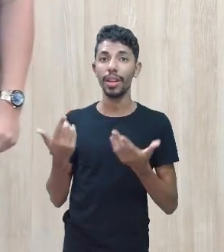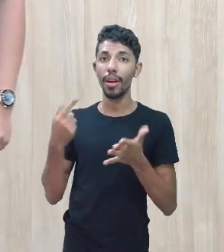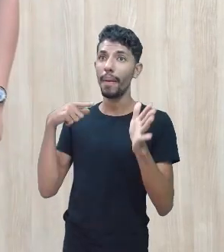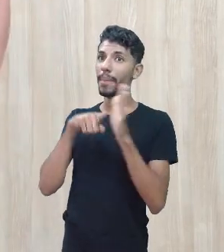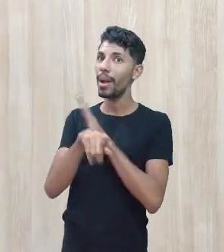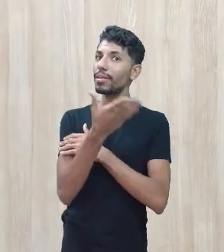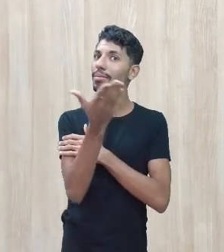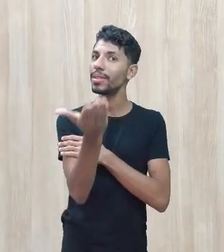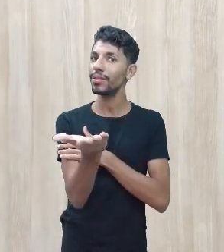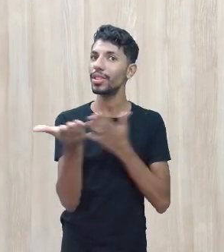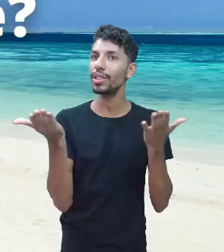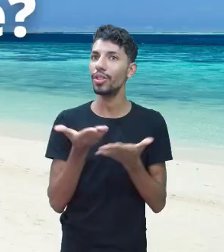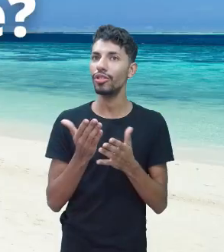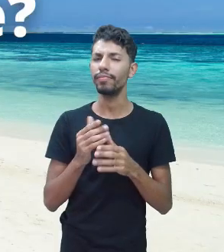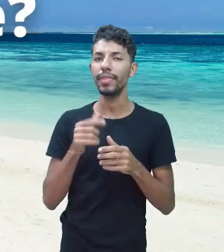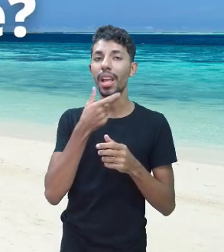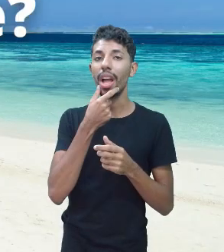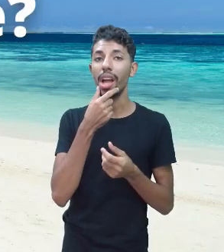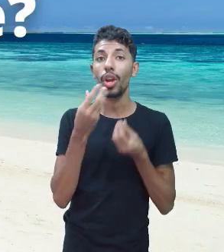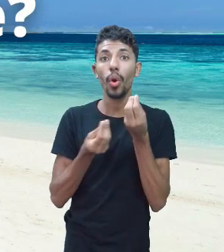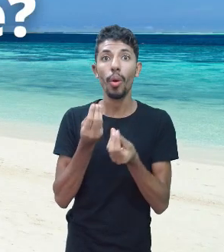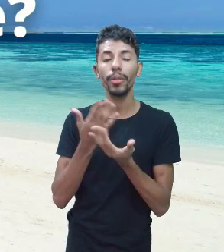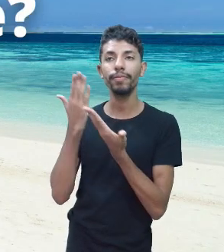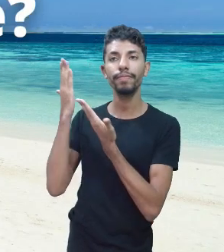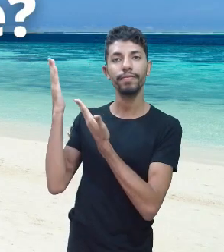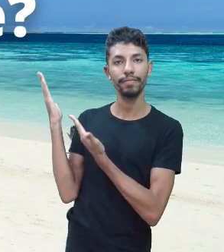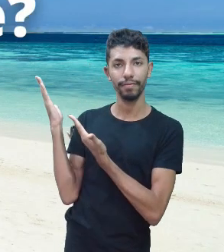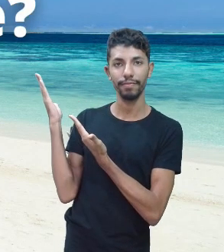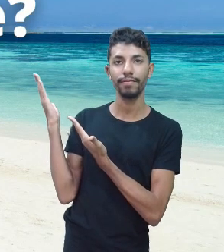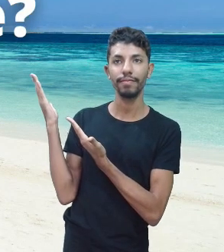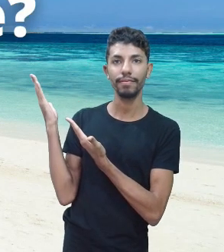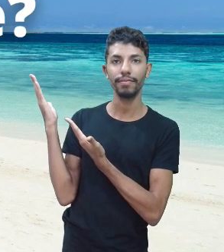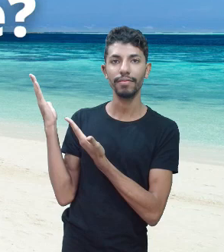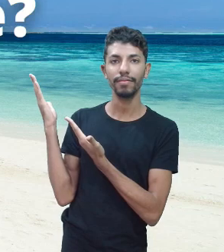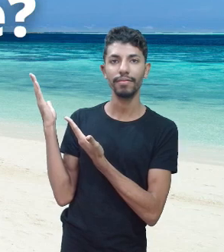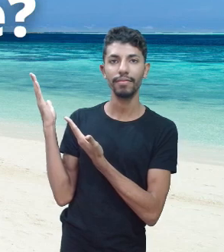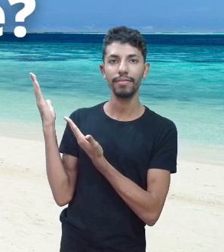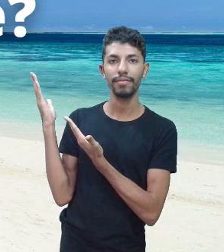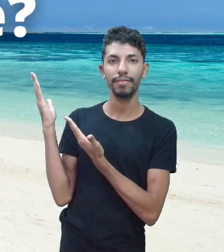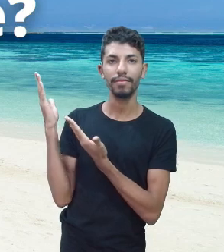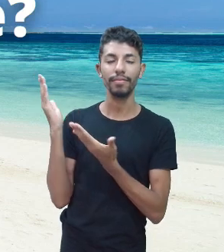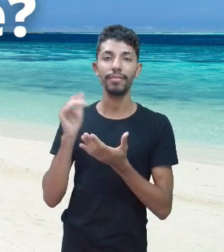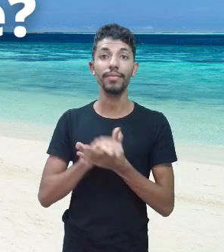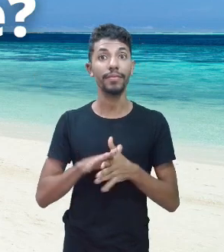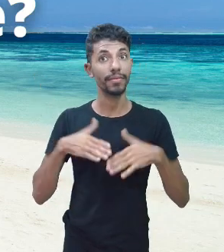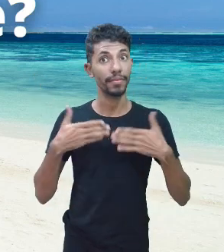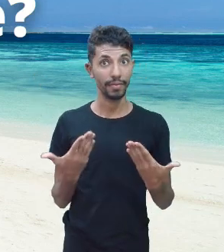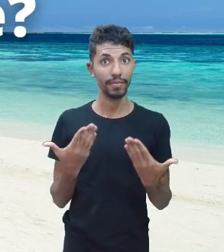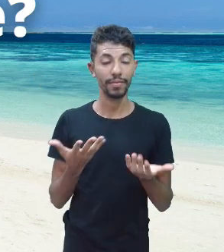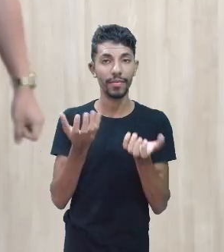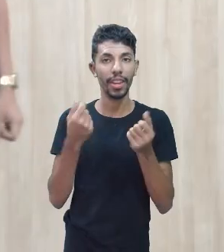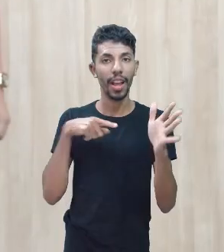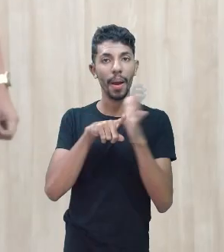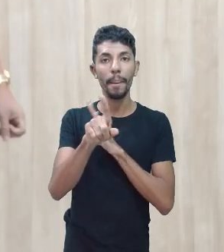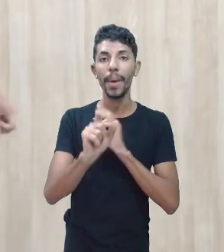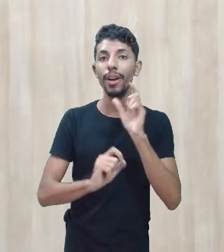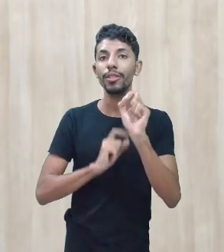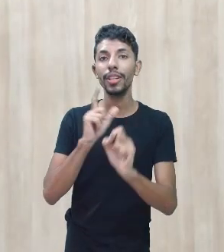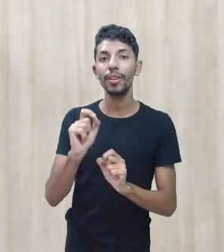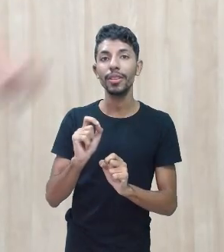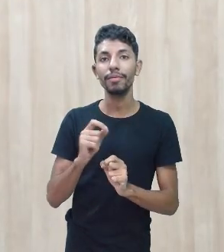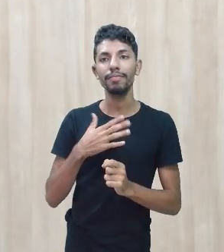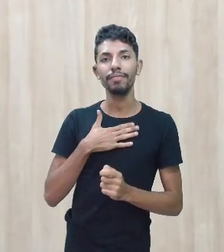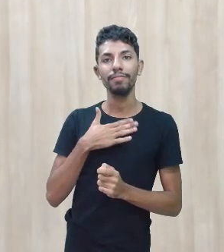hoje. Em inglês isso fica, what do you like to do in your free time? E aí, eu quero perguntar ao meu